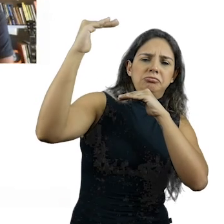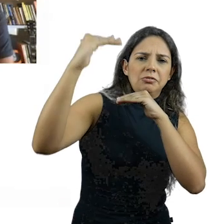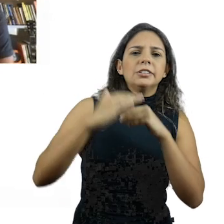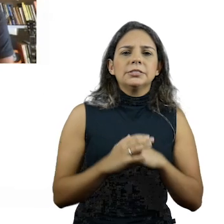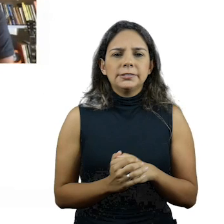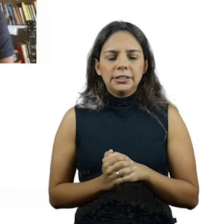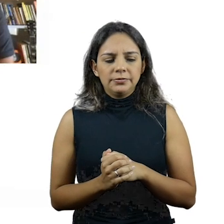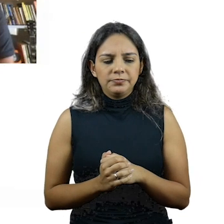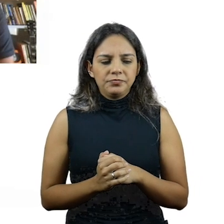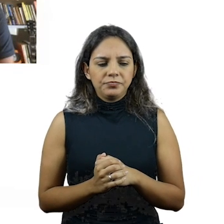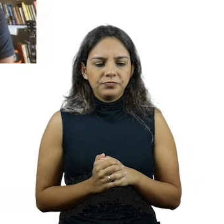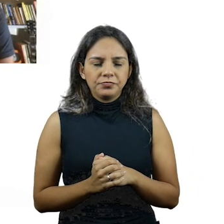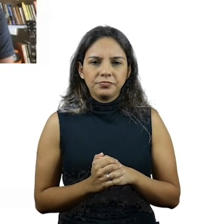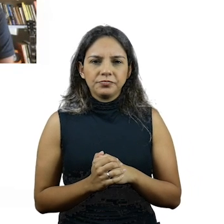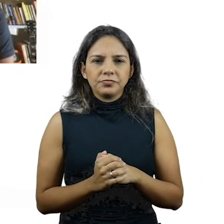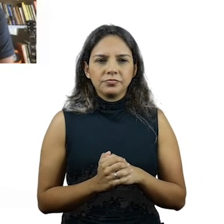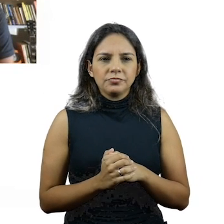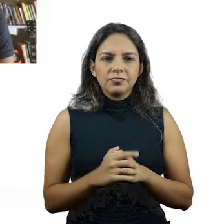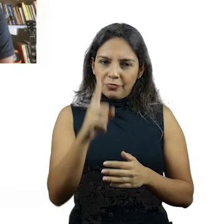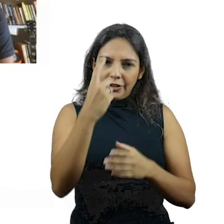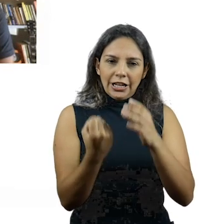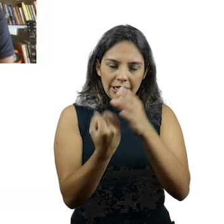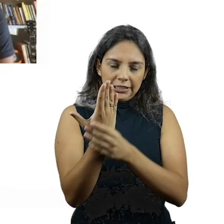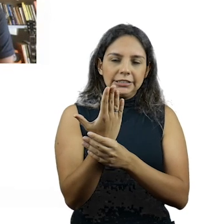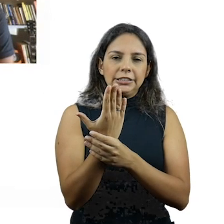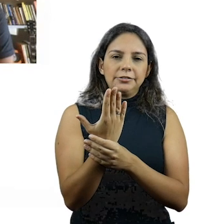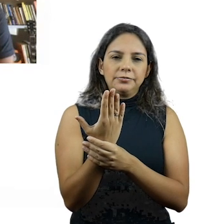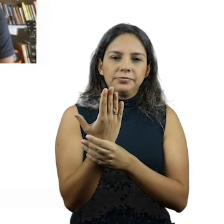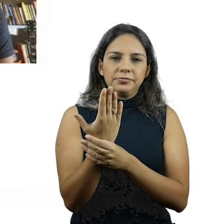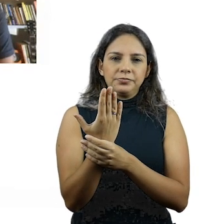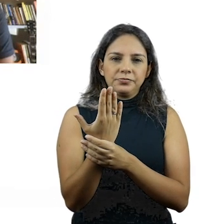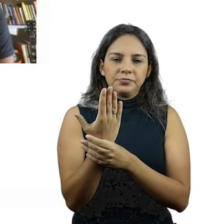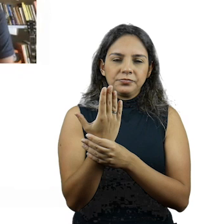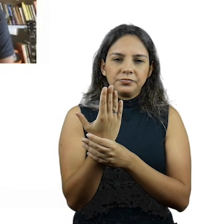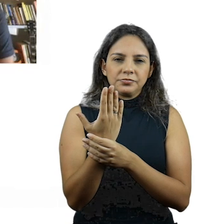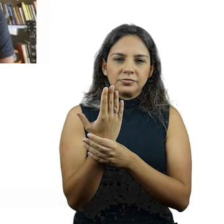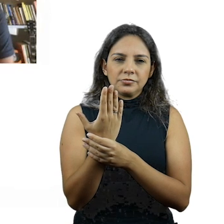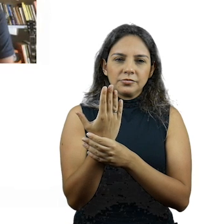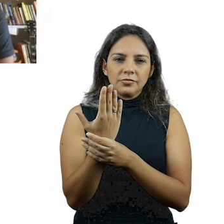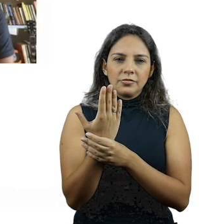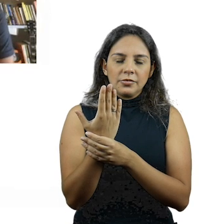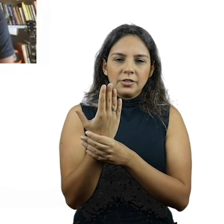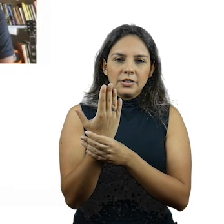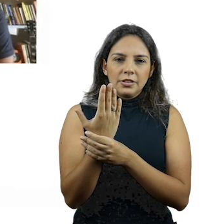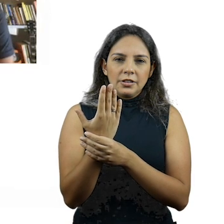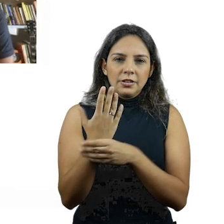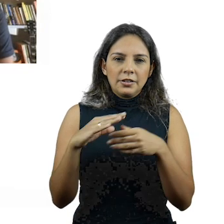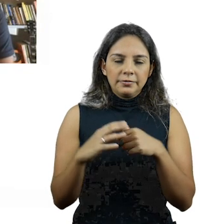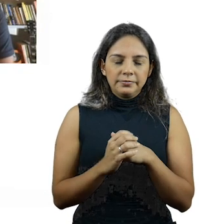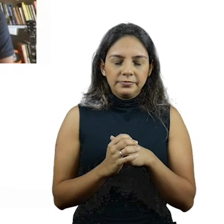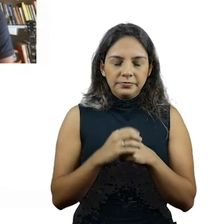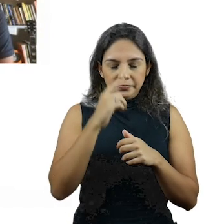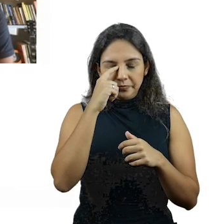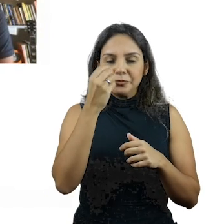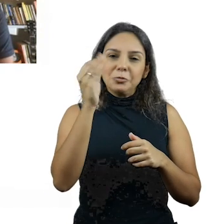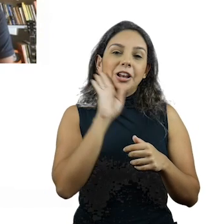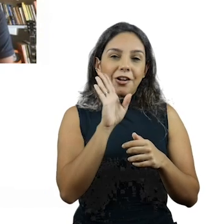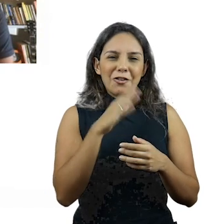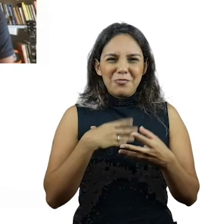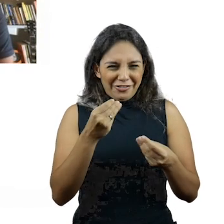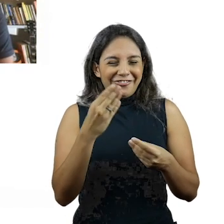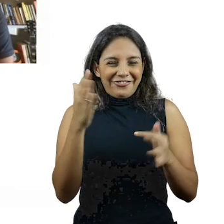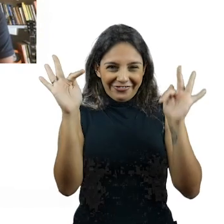E aí lancei esse país simultaneamente. Então, assim, a venda foi legal, fiquei bastante satisfeito,